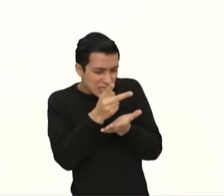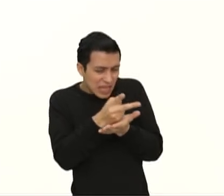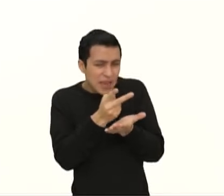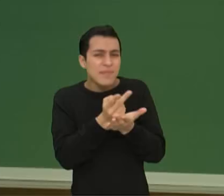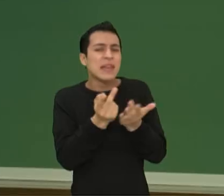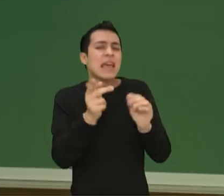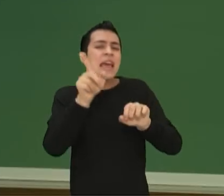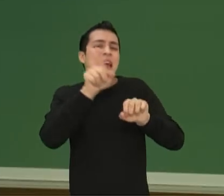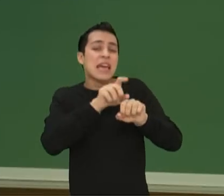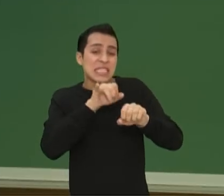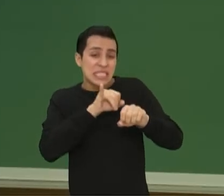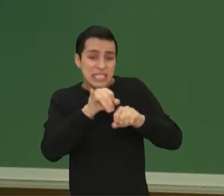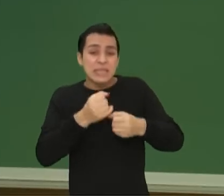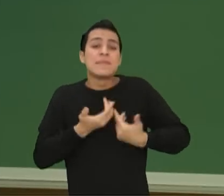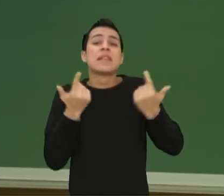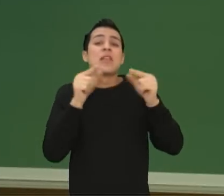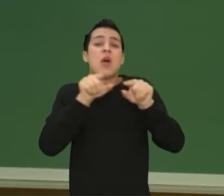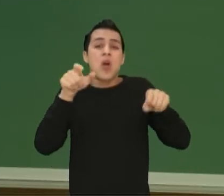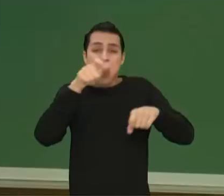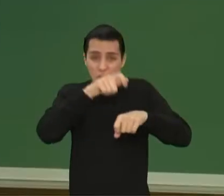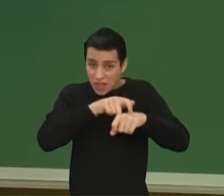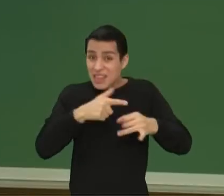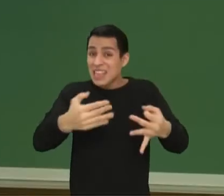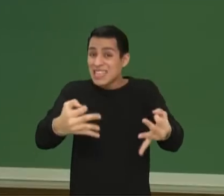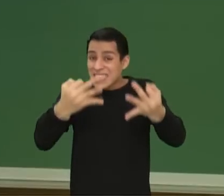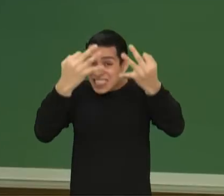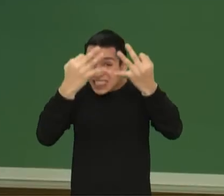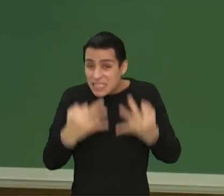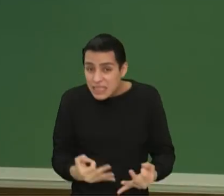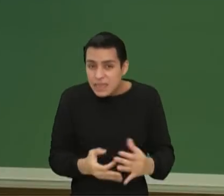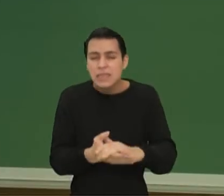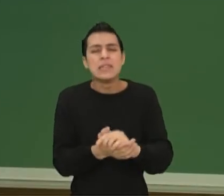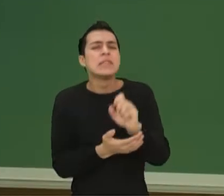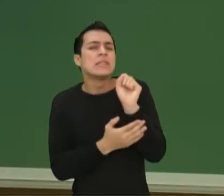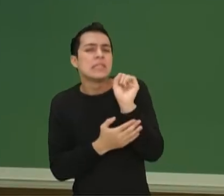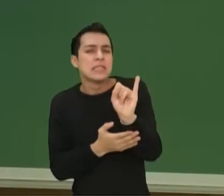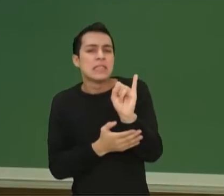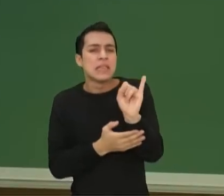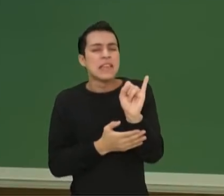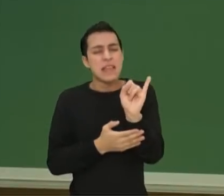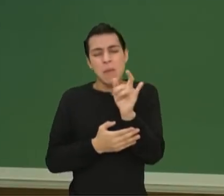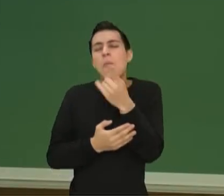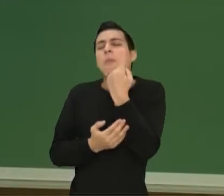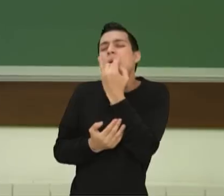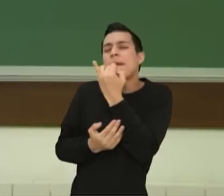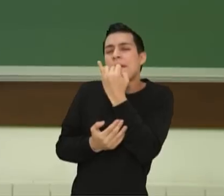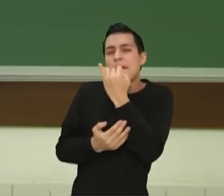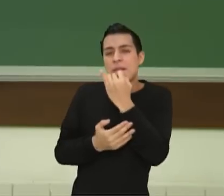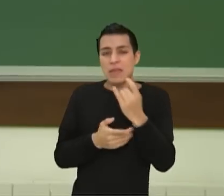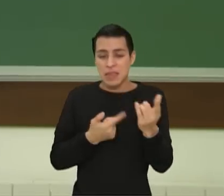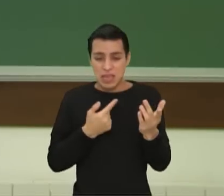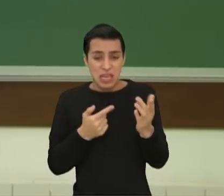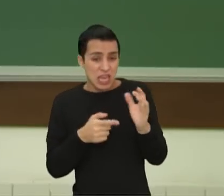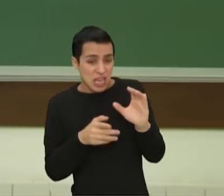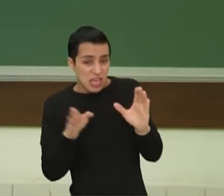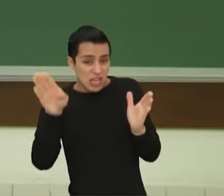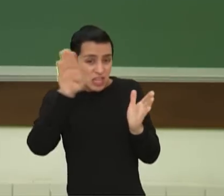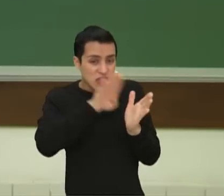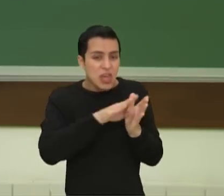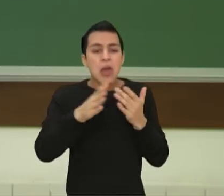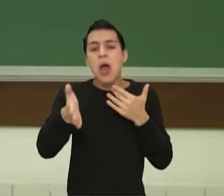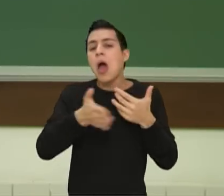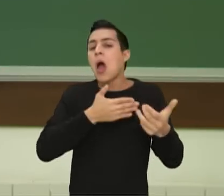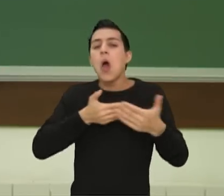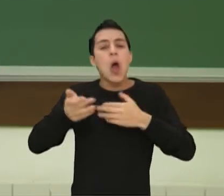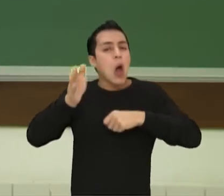que indicam horas? Sim, horas exatas. Se eu usarei o seguinte exemplo, chegue a